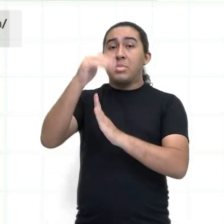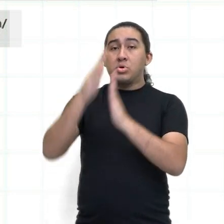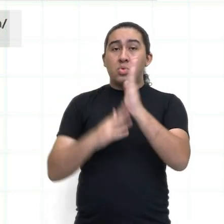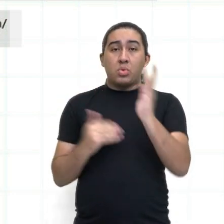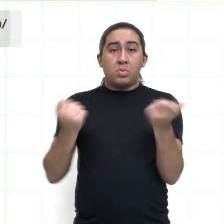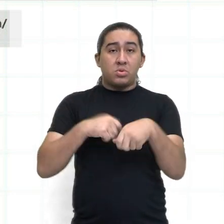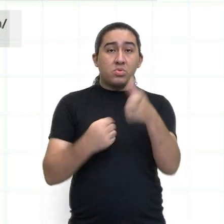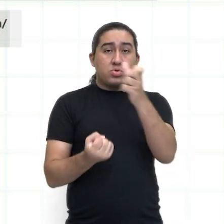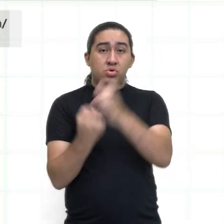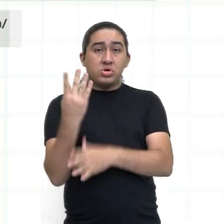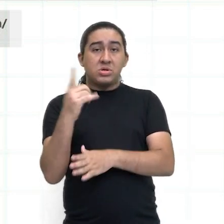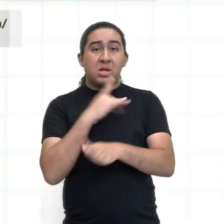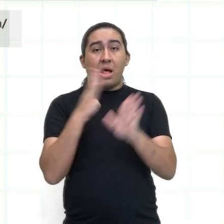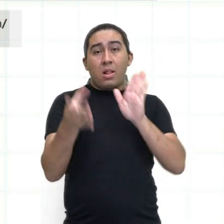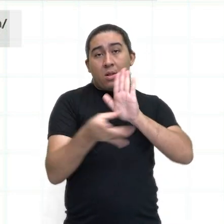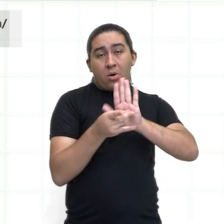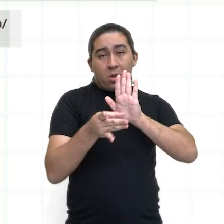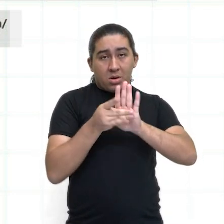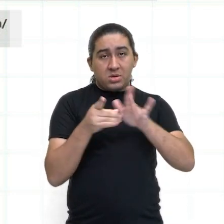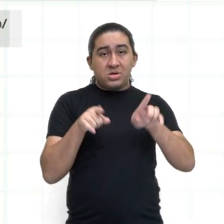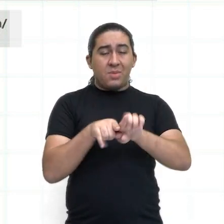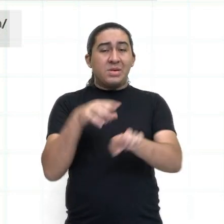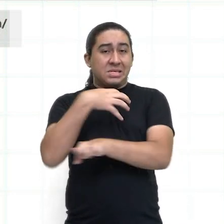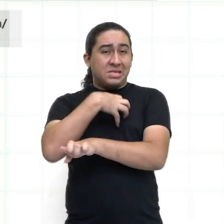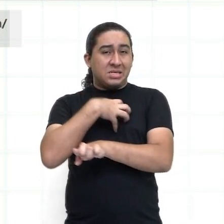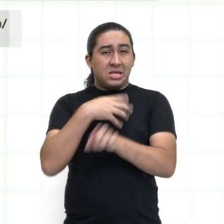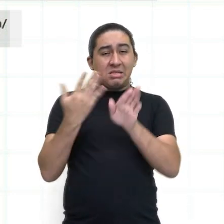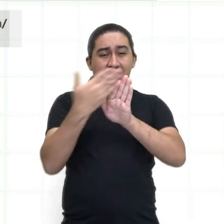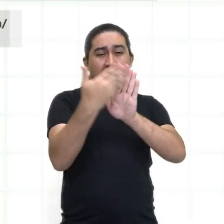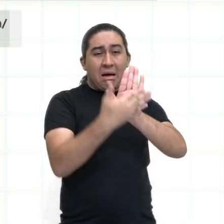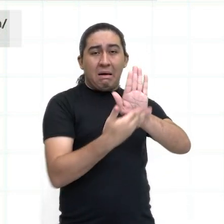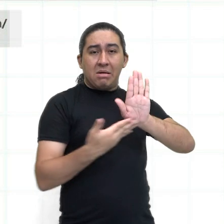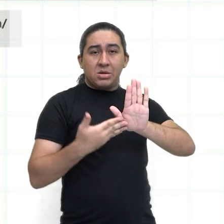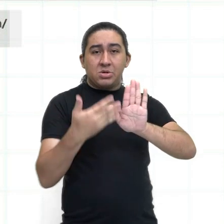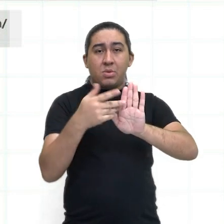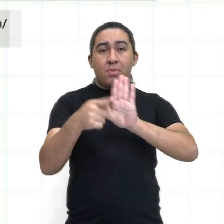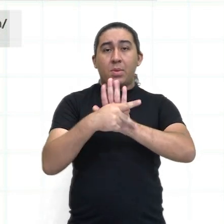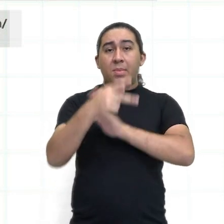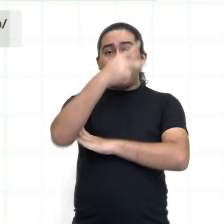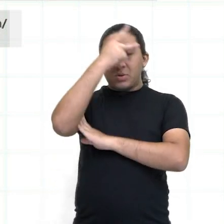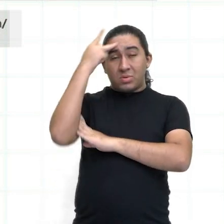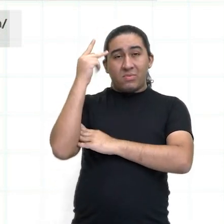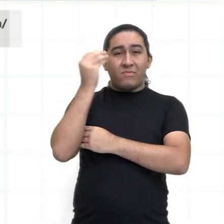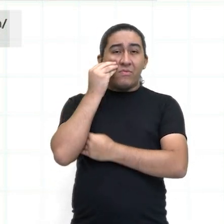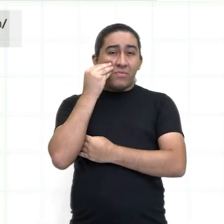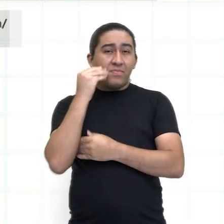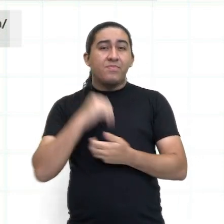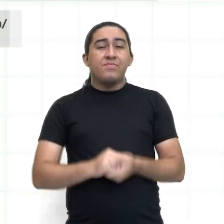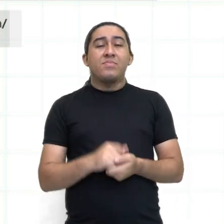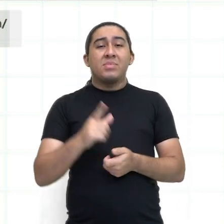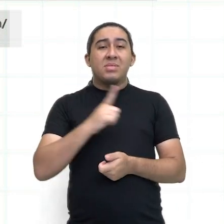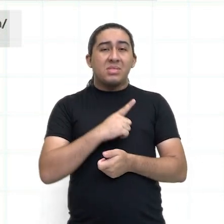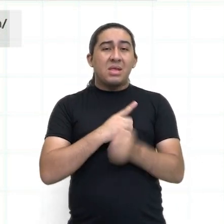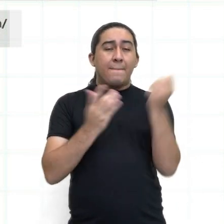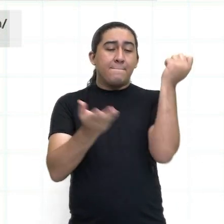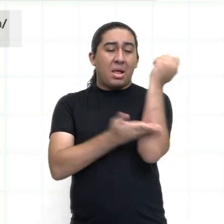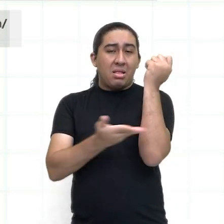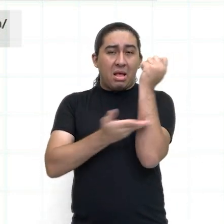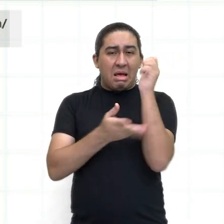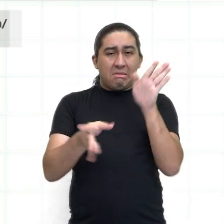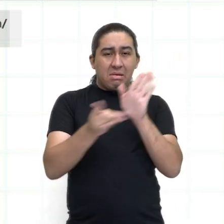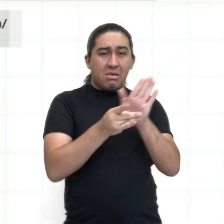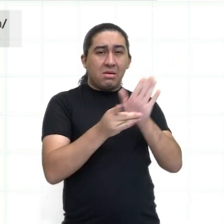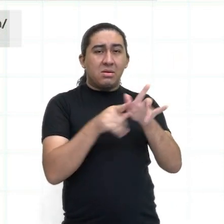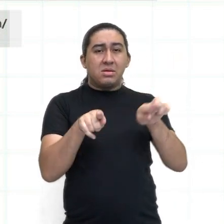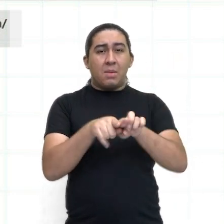eles trazem o quê? A colagem e a sensação tátil ao espectador. Eles começam a colar pedaços de